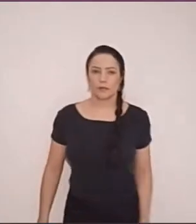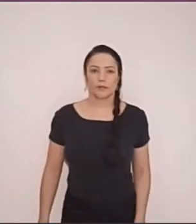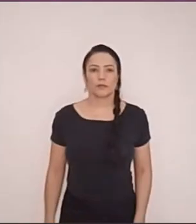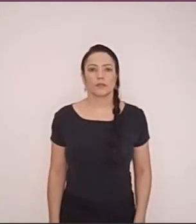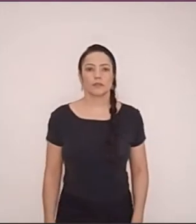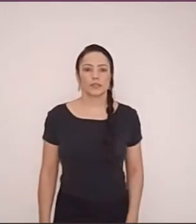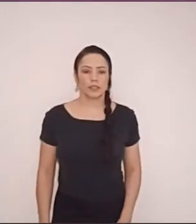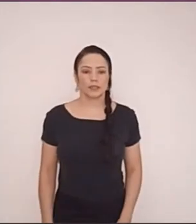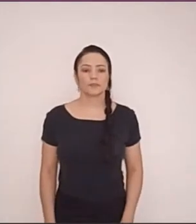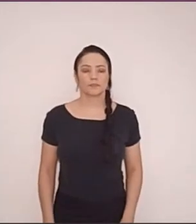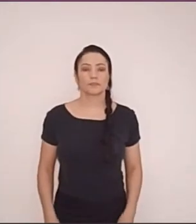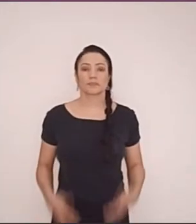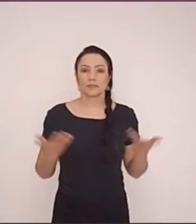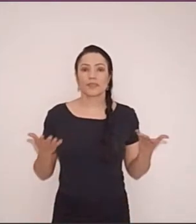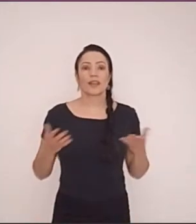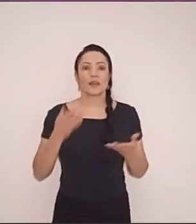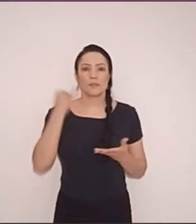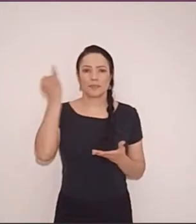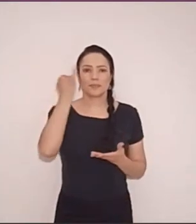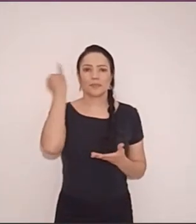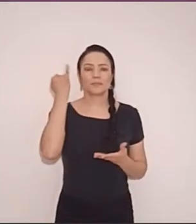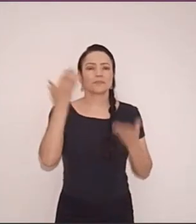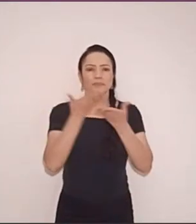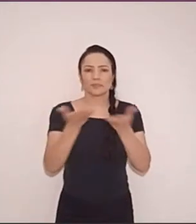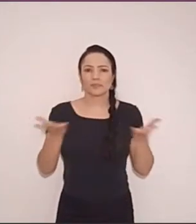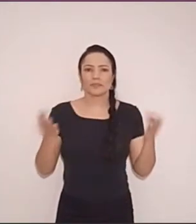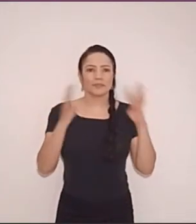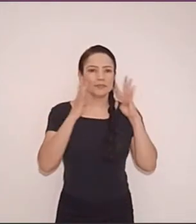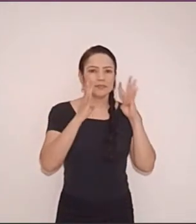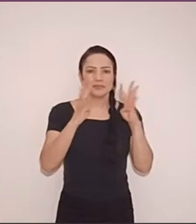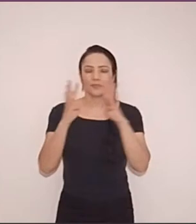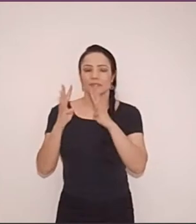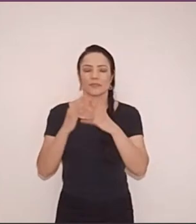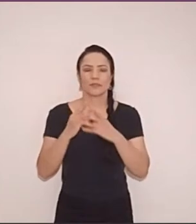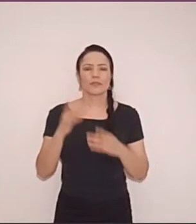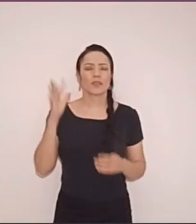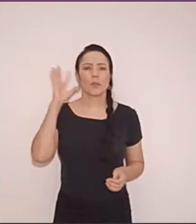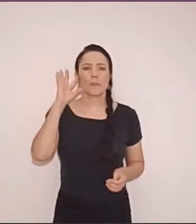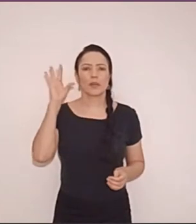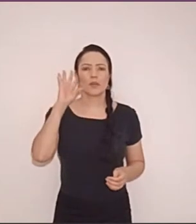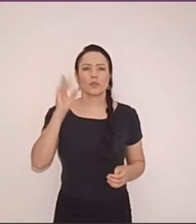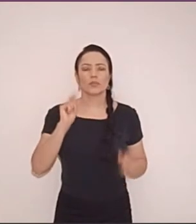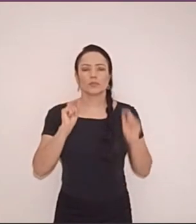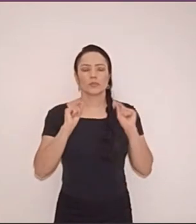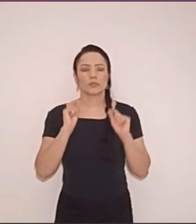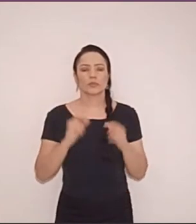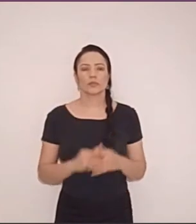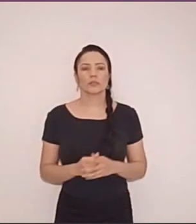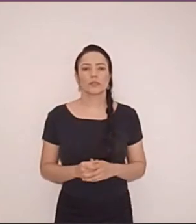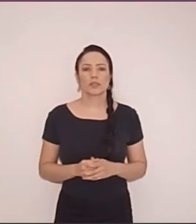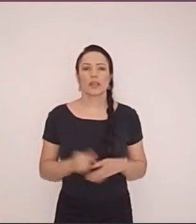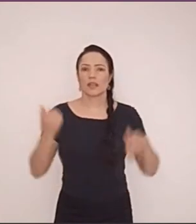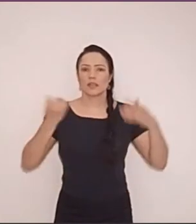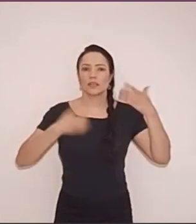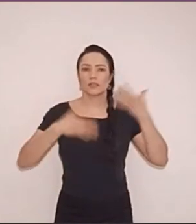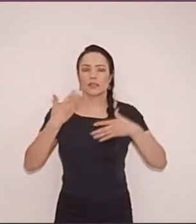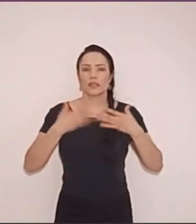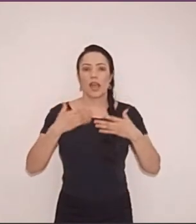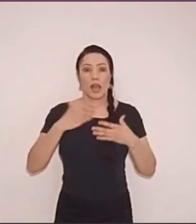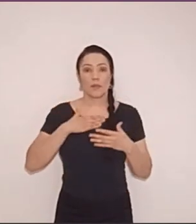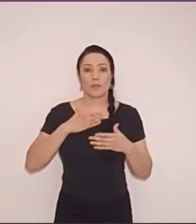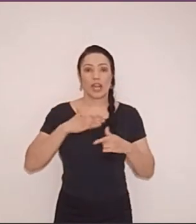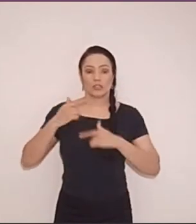alfa mega importante você criar né o Victor vocês então eu penso que falando um pouco sobre a minha